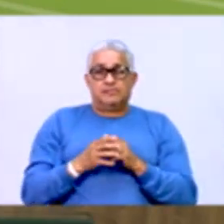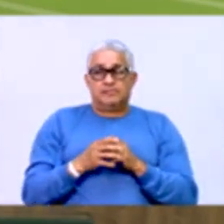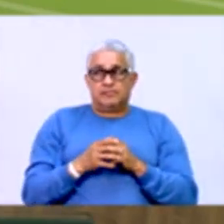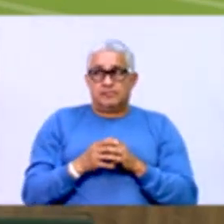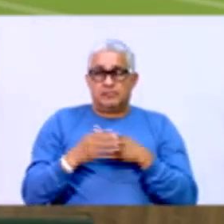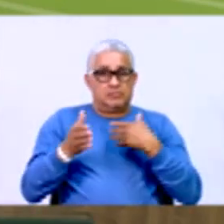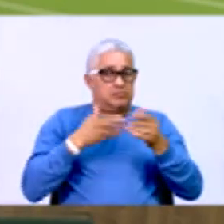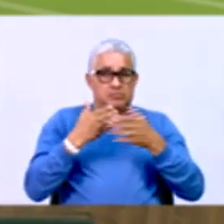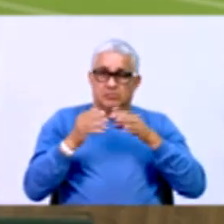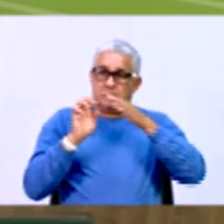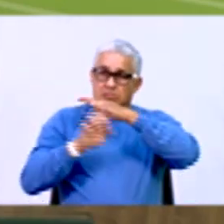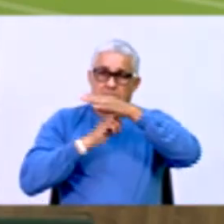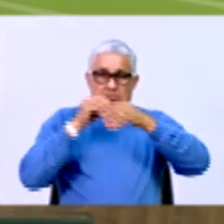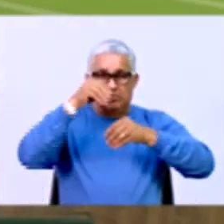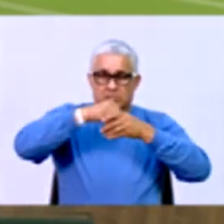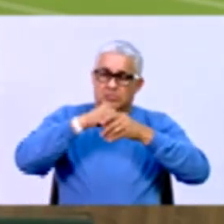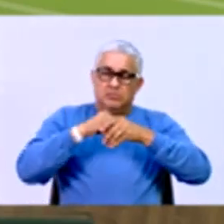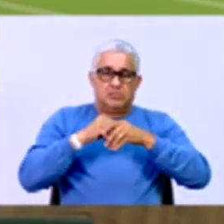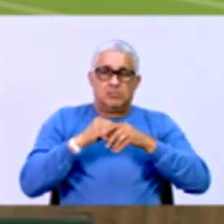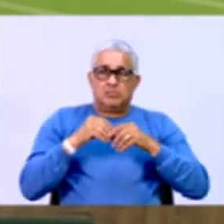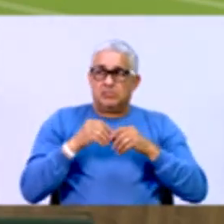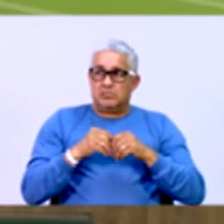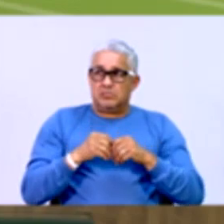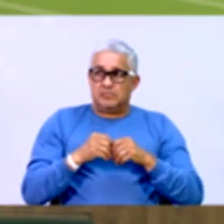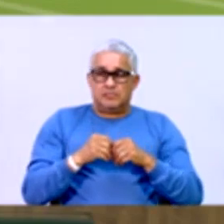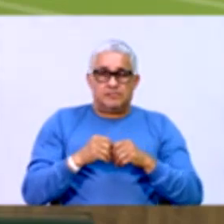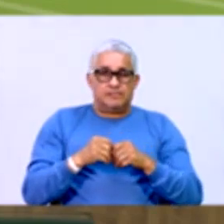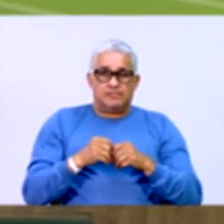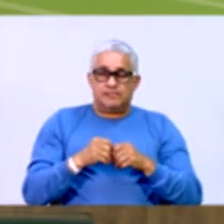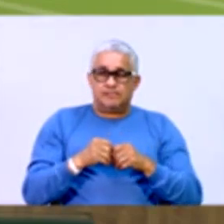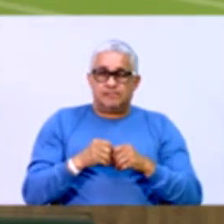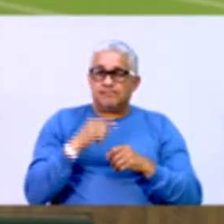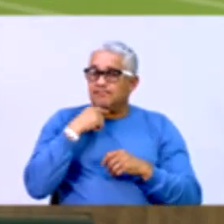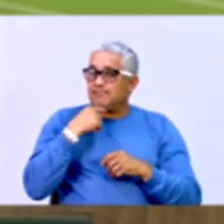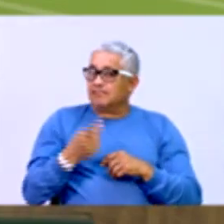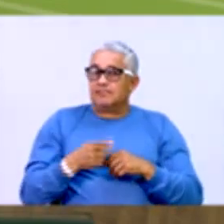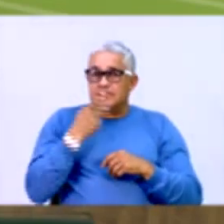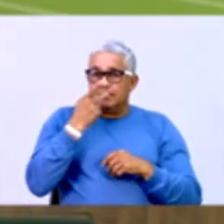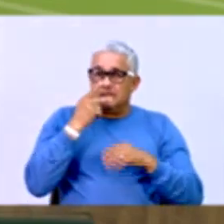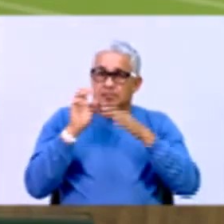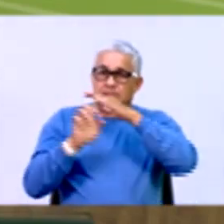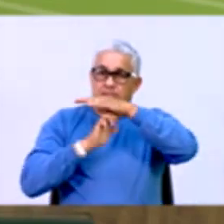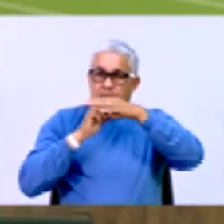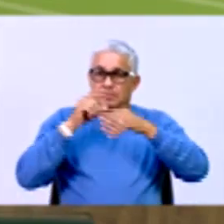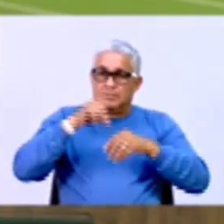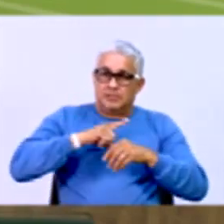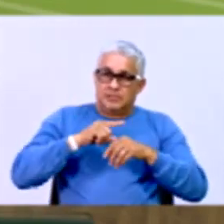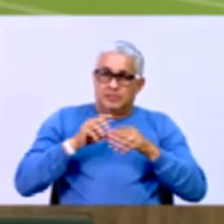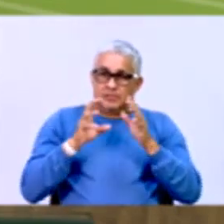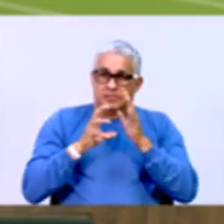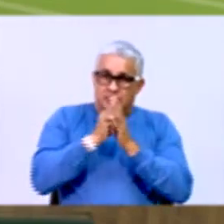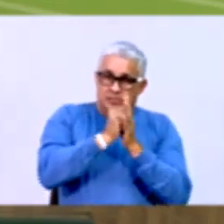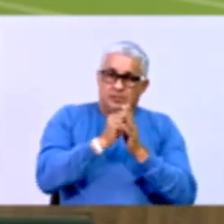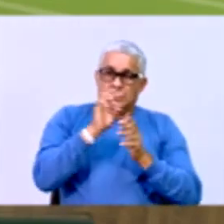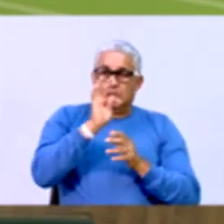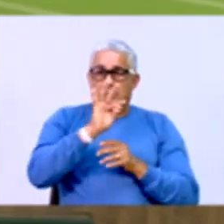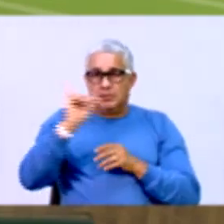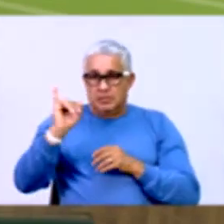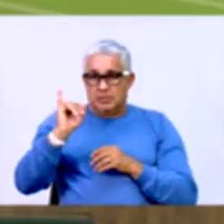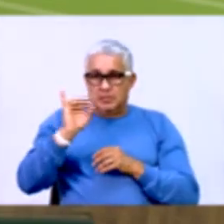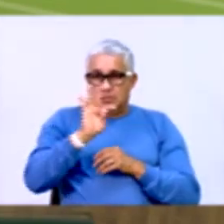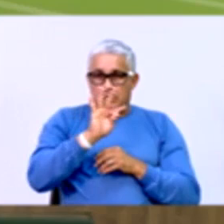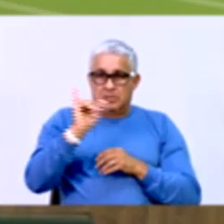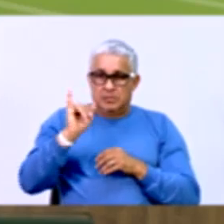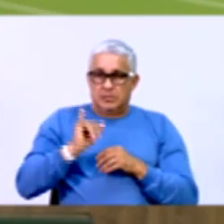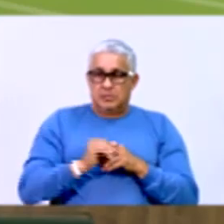qualquer empresa, em qualquer organização. Não tem como falar em uma empresa que aborde TI, né? Uma empresa que